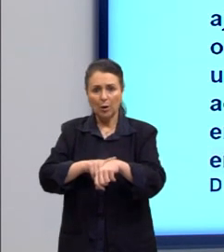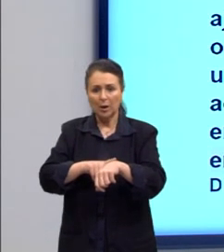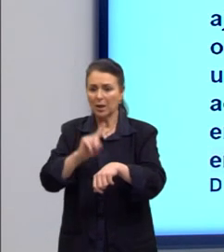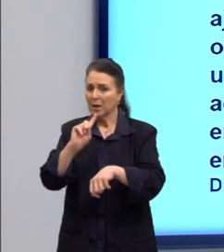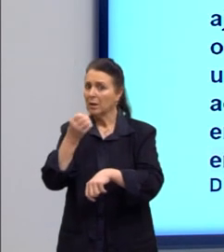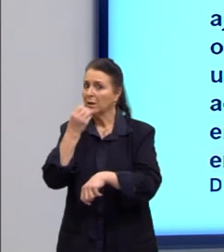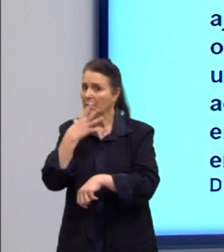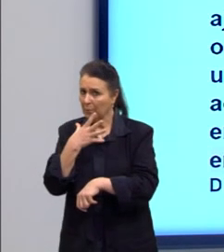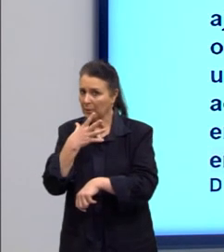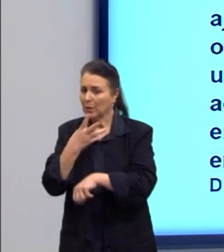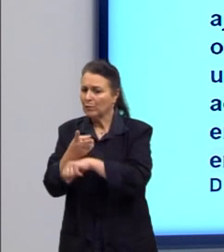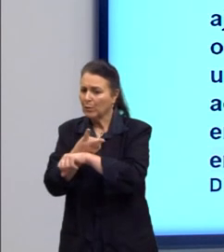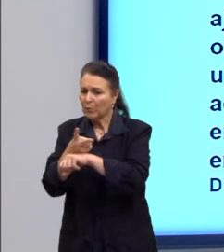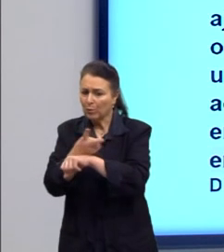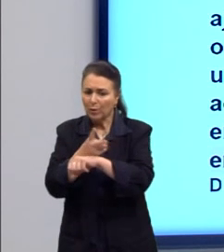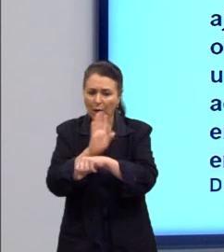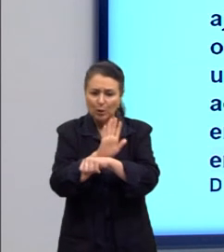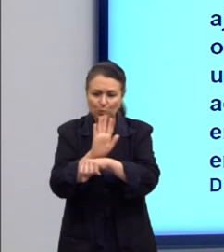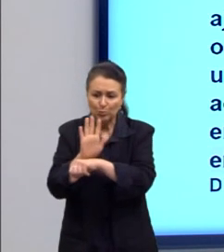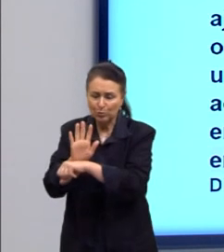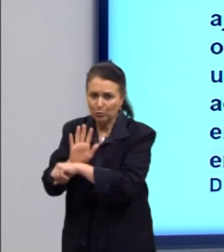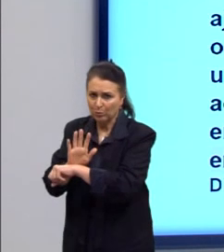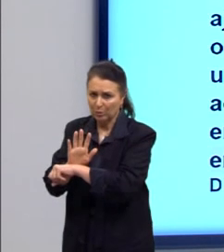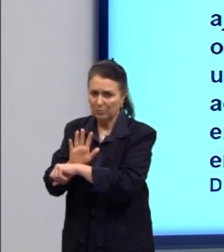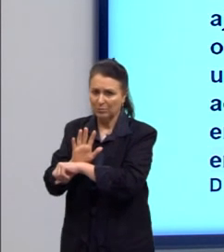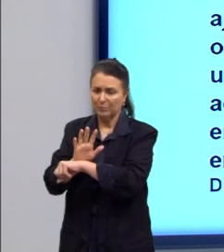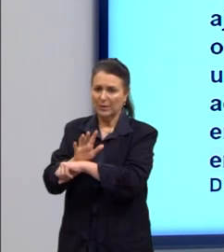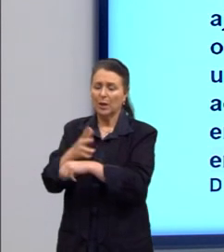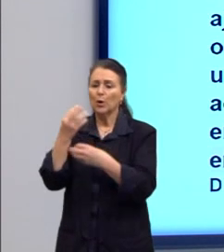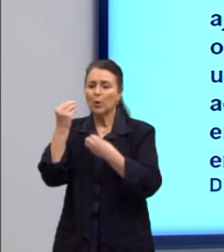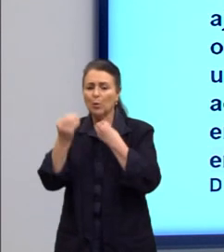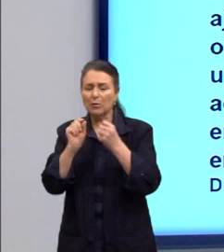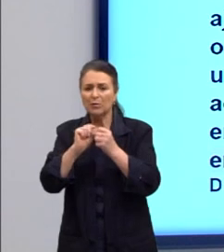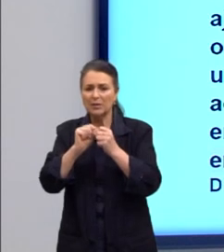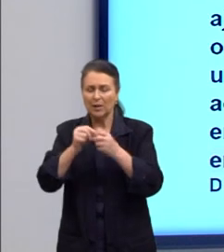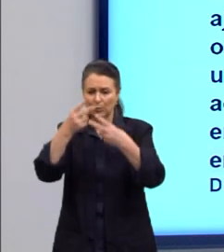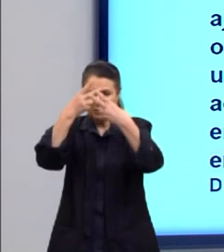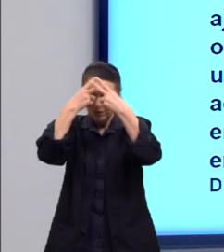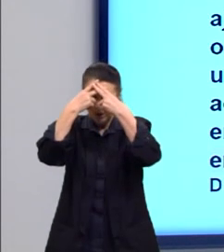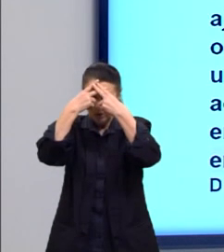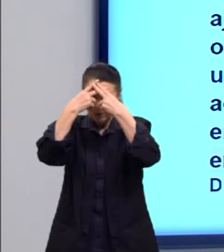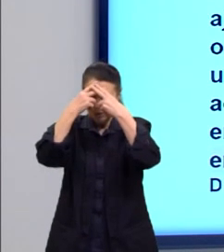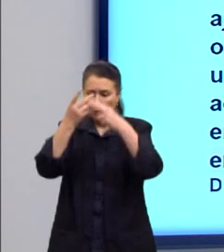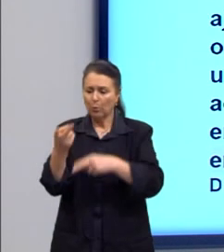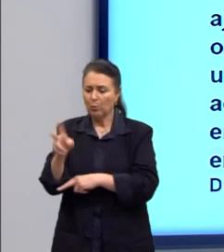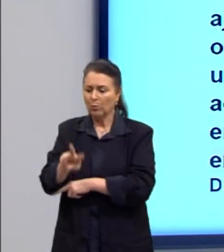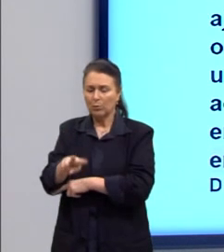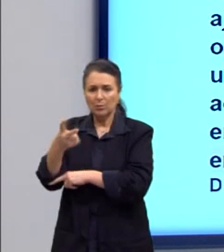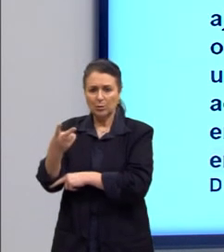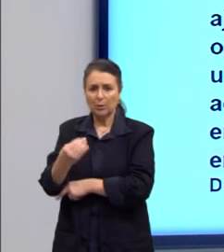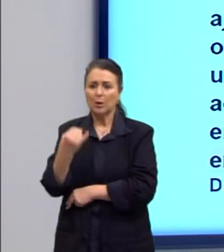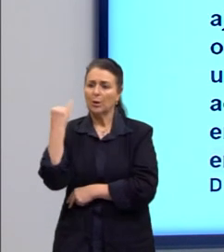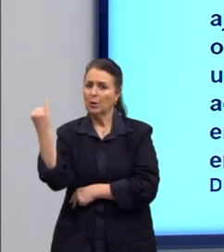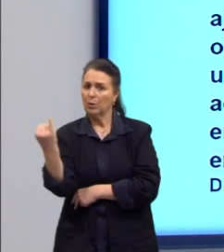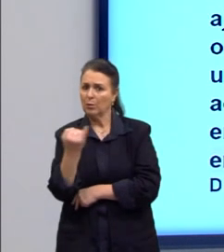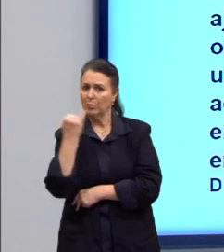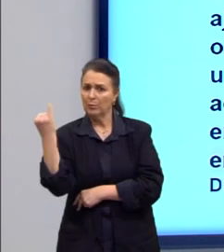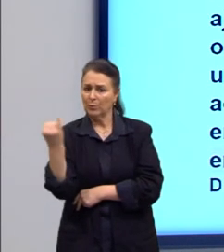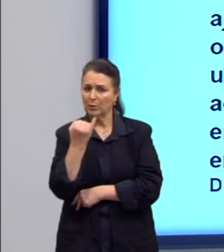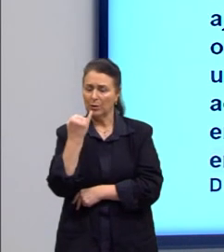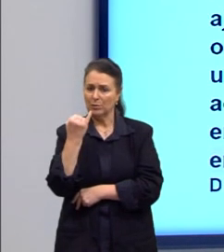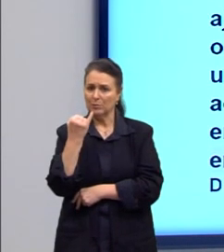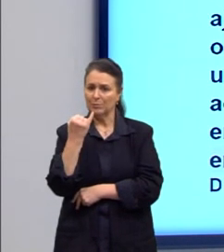em lidar com conflitos perturbações traumas ou transições importantes nos diferentes